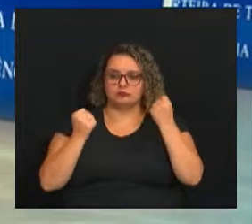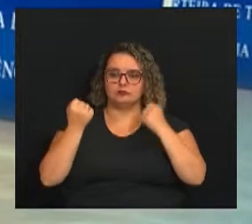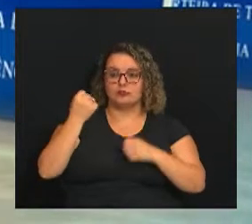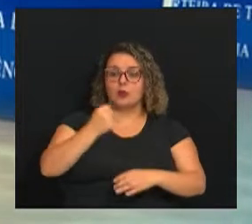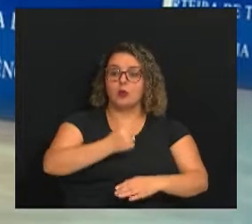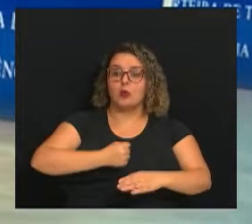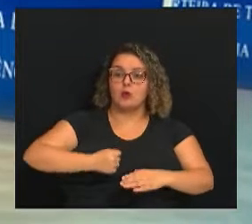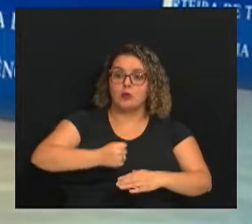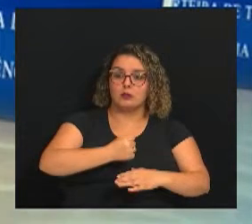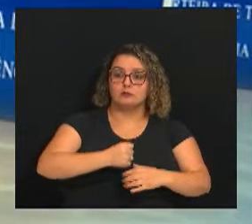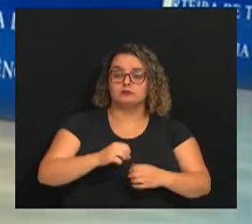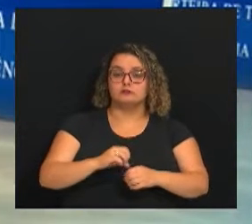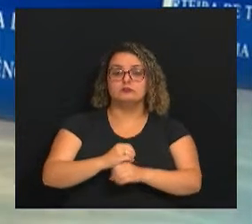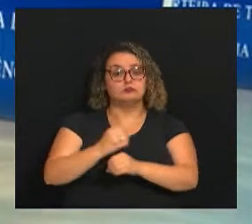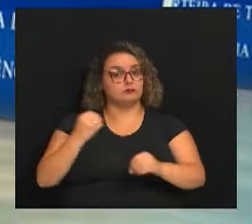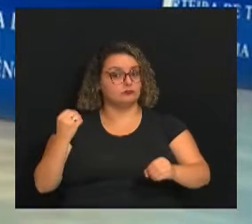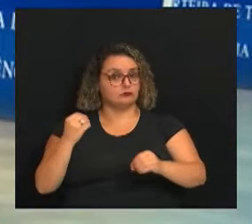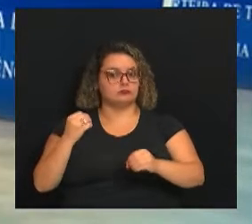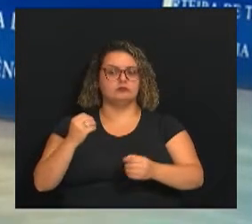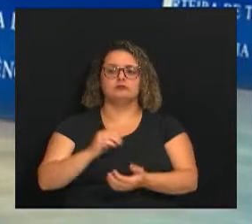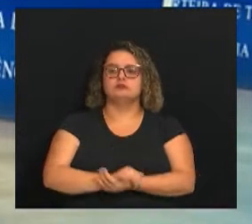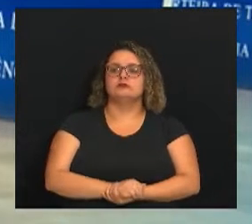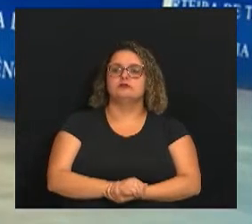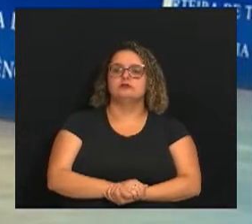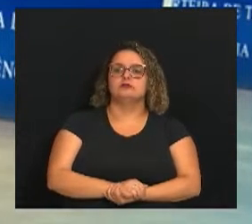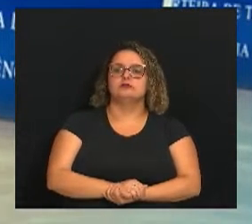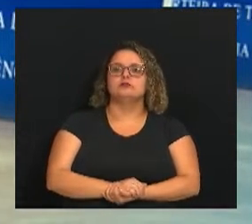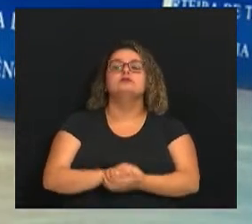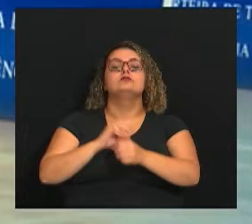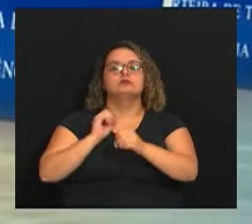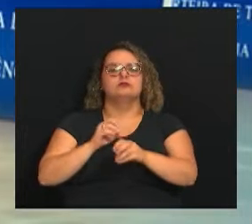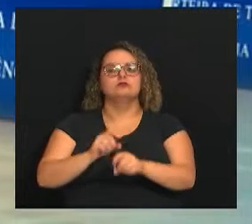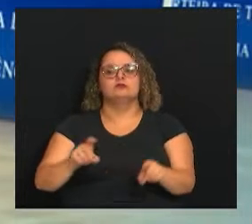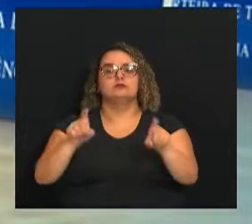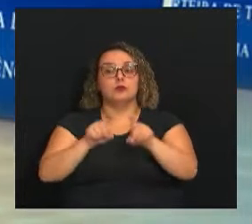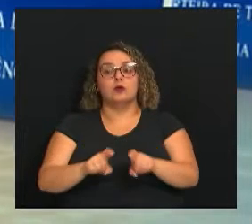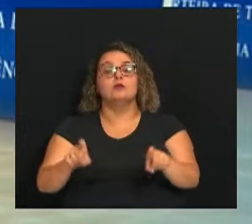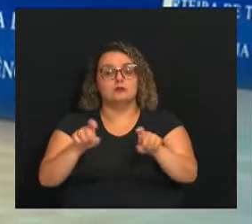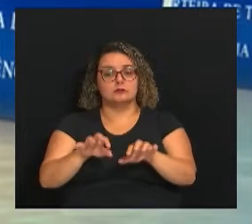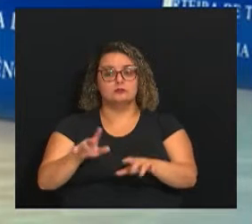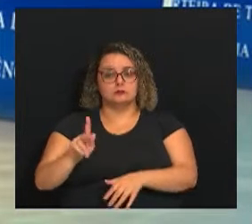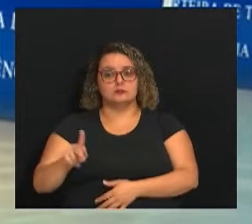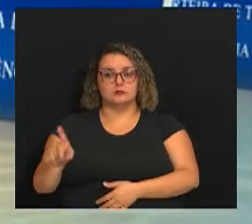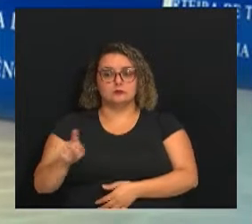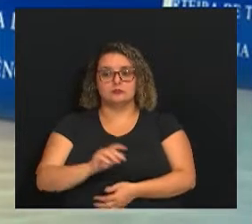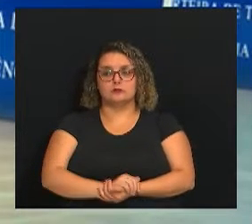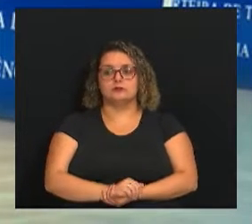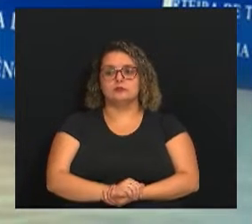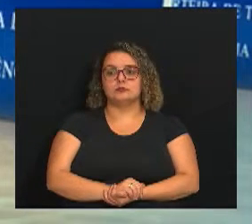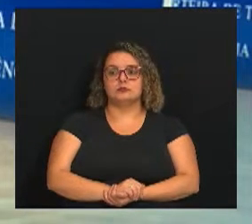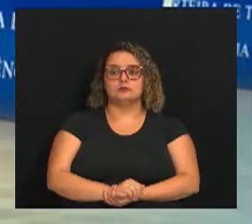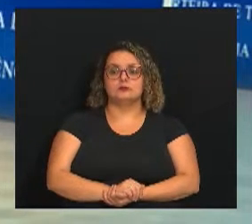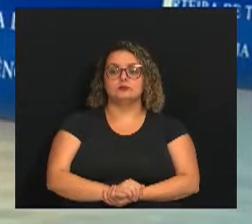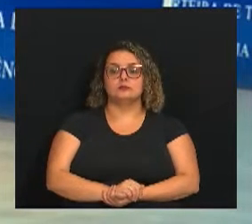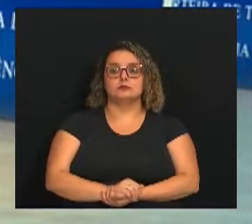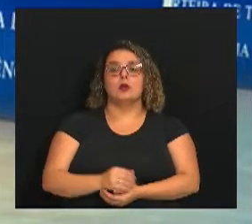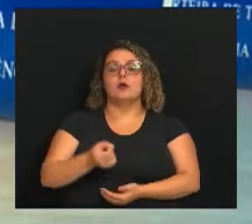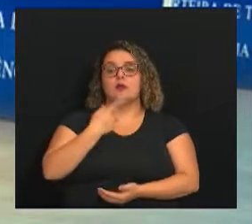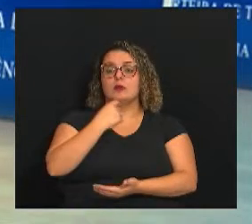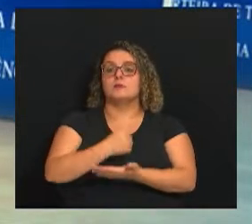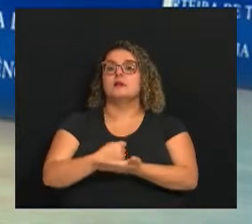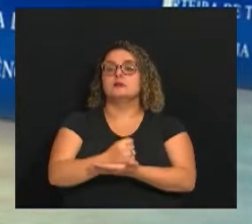cozinheiro, engenheiro civil, instrutor de aprendizagem e informática, técnico eletrônico,